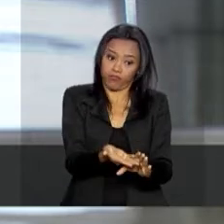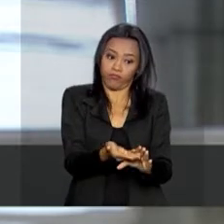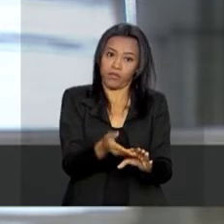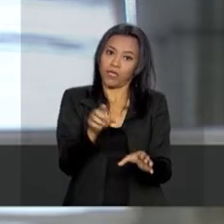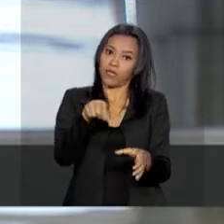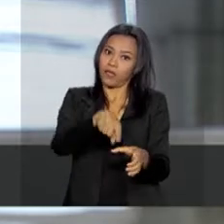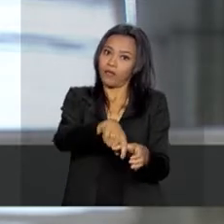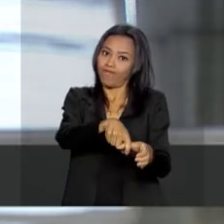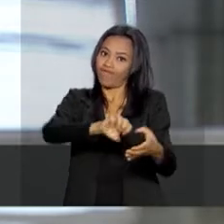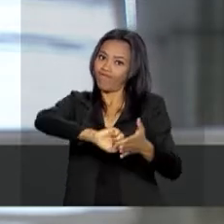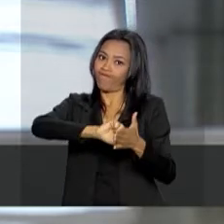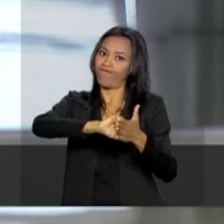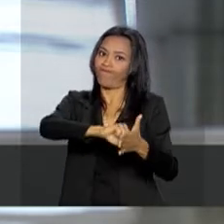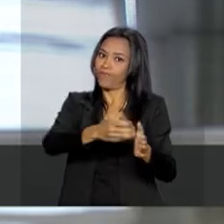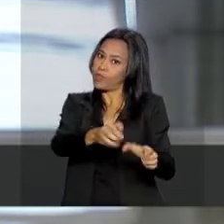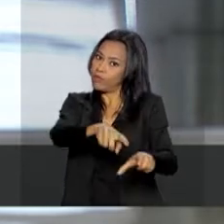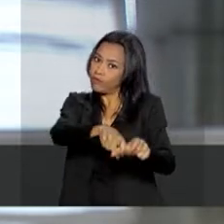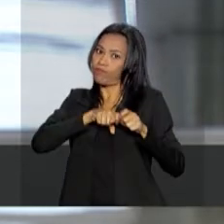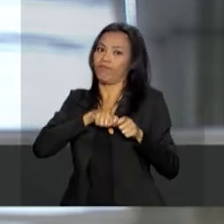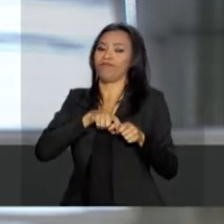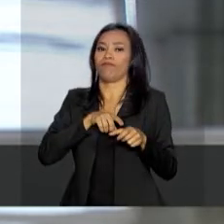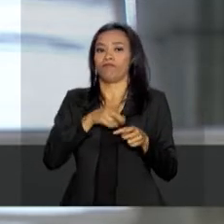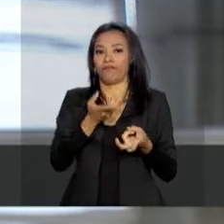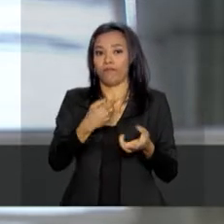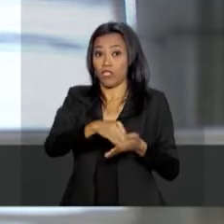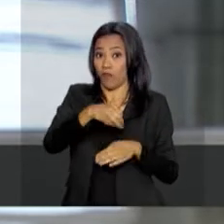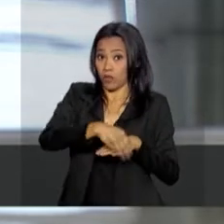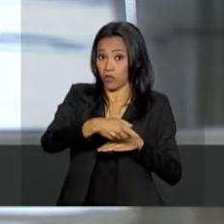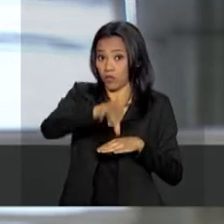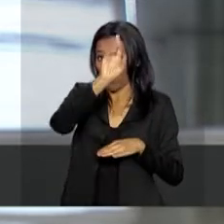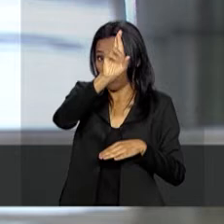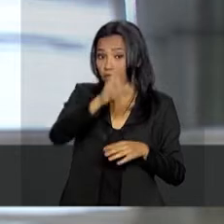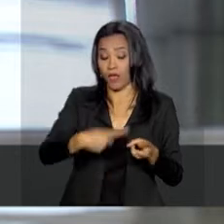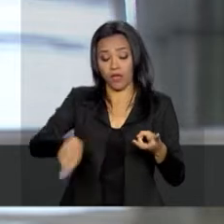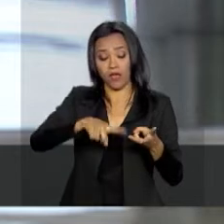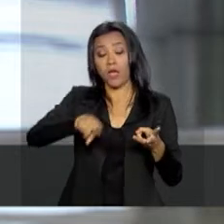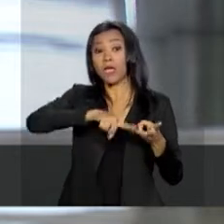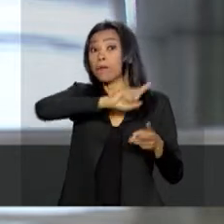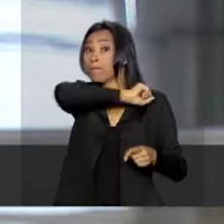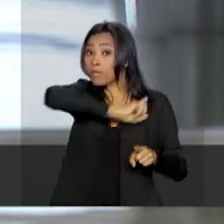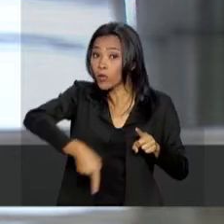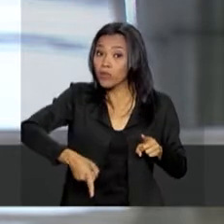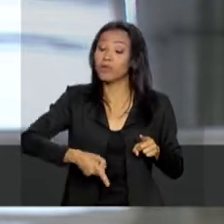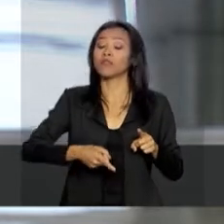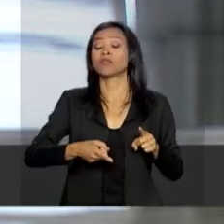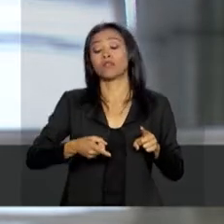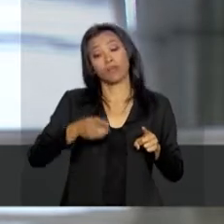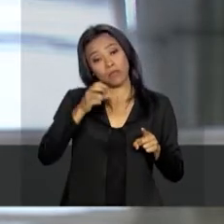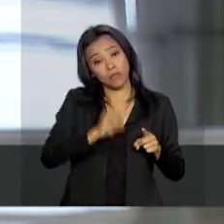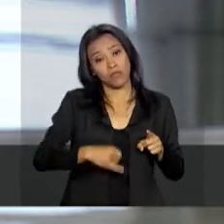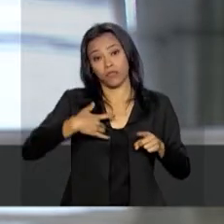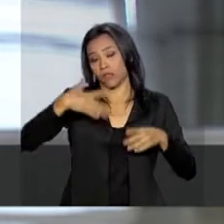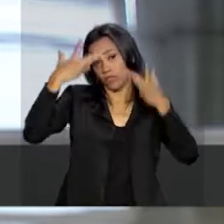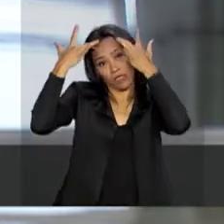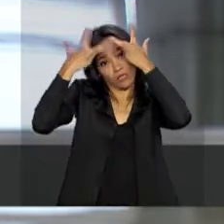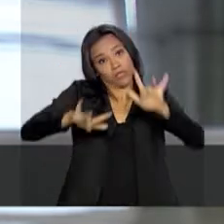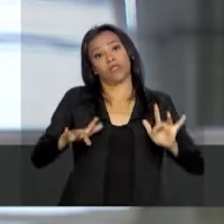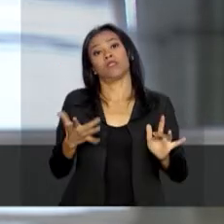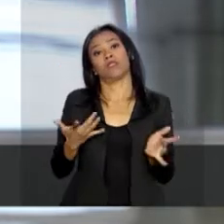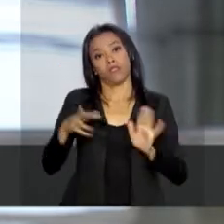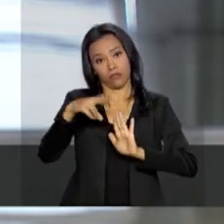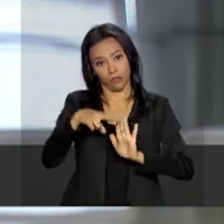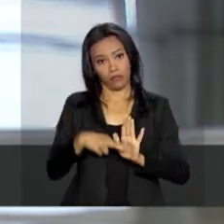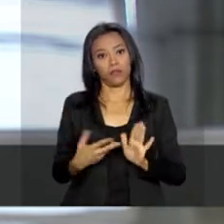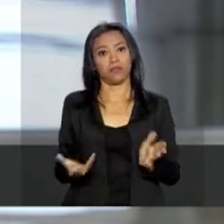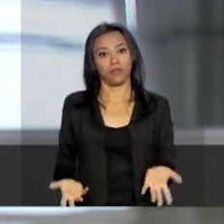pelas atividades pelas informações e até proibição total em caso de descumprimento das regras